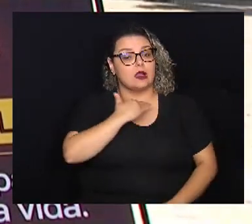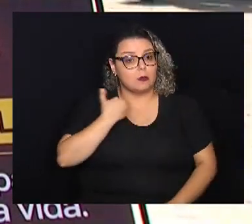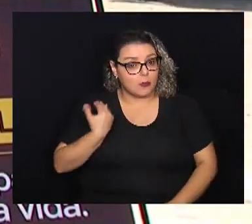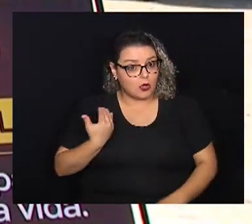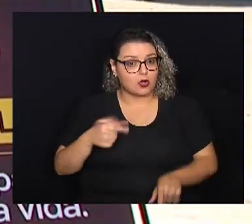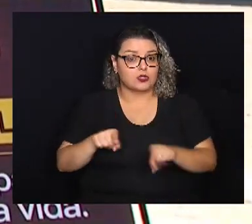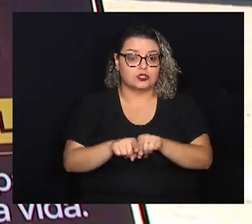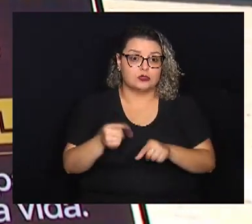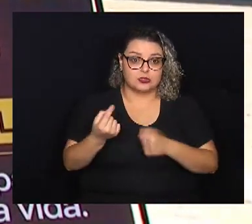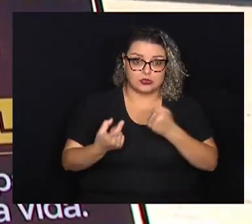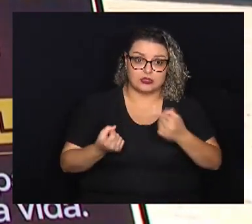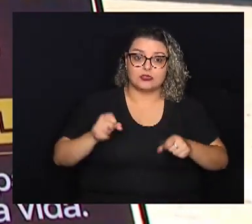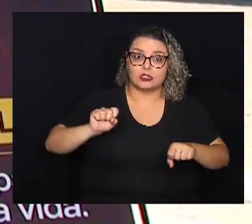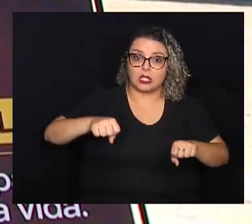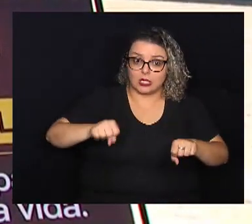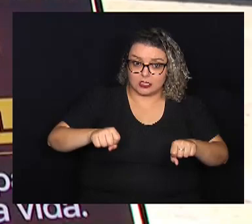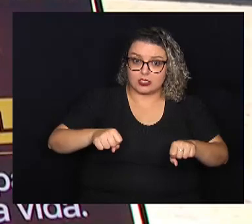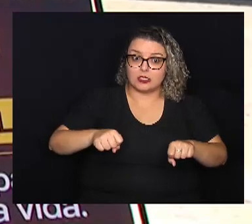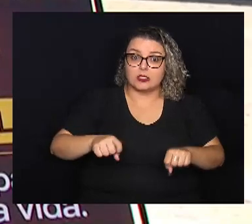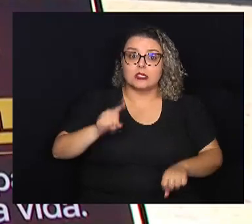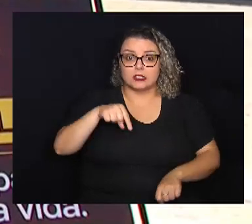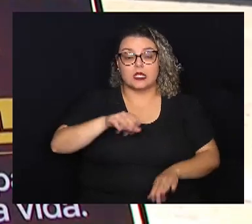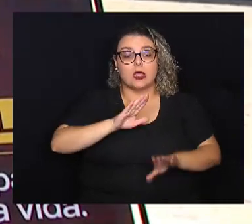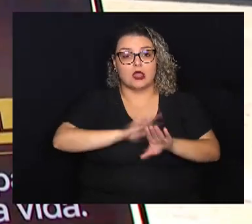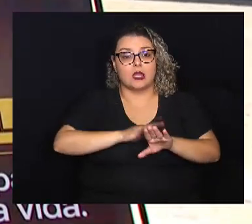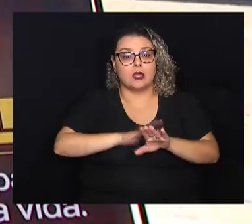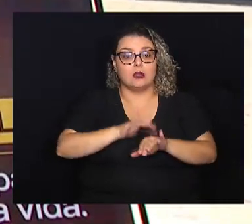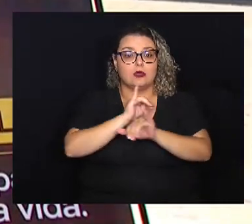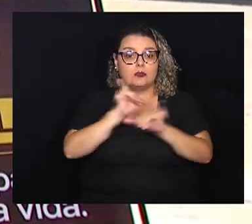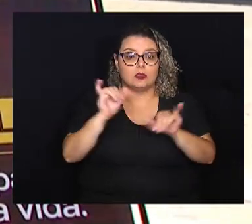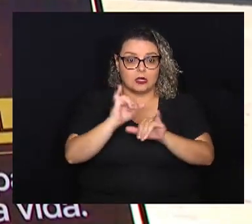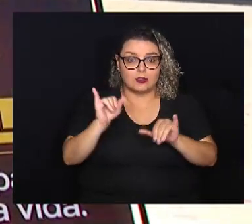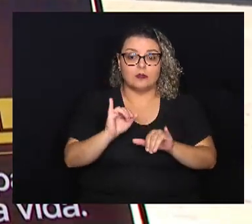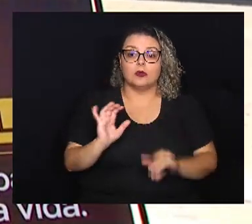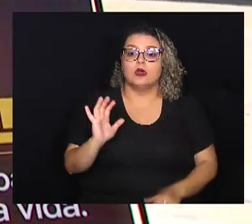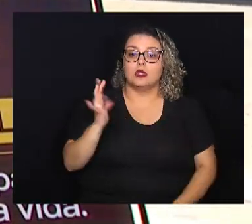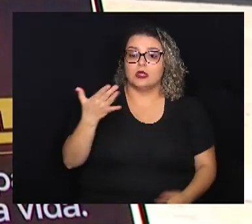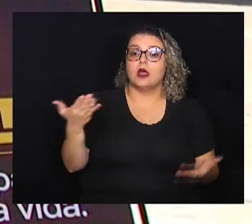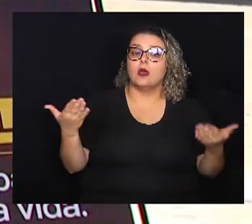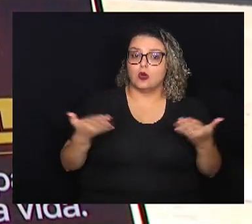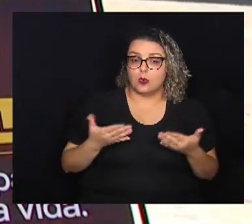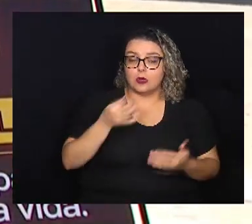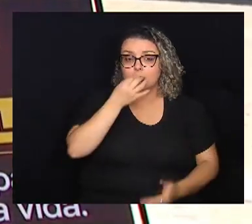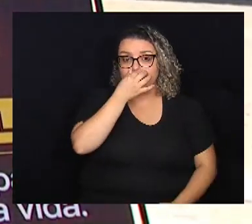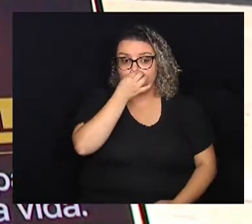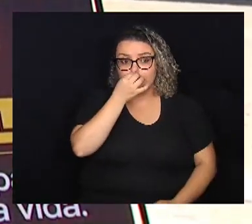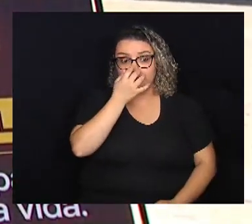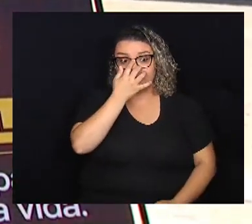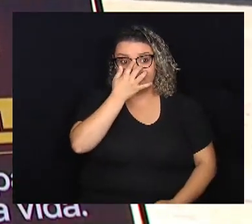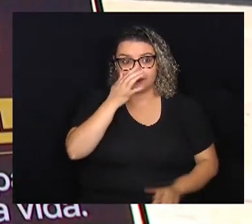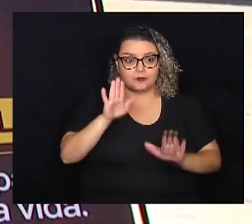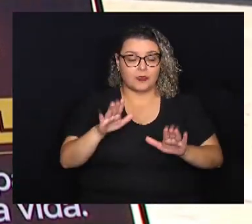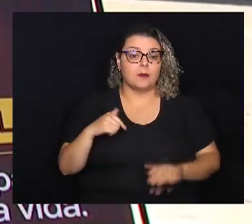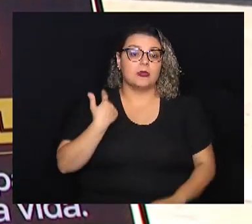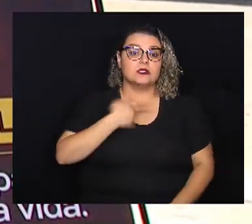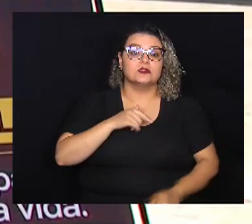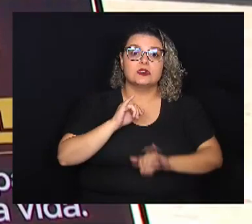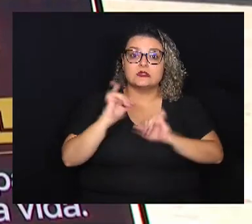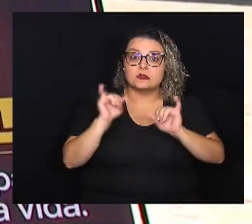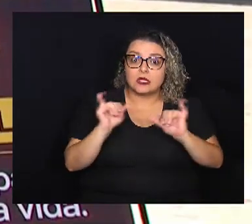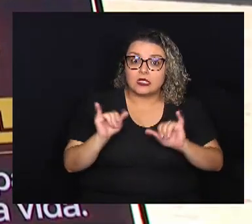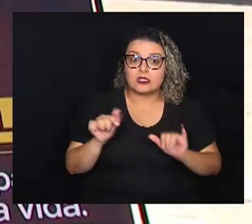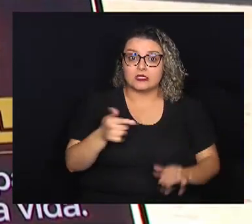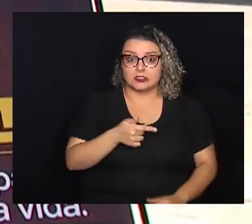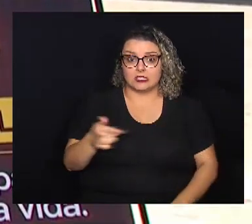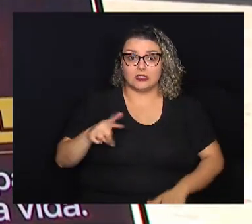de alguns motociclistas. E essa é a campanha educativa que está acontecendo hoje. Mas nós vamos falar da Semana